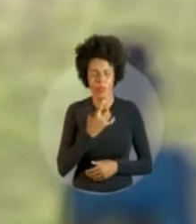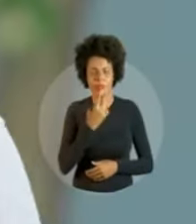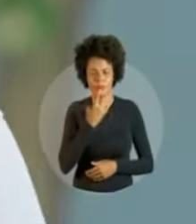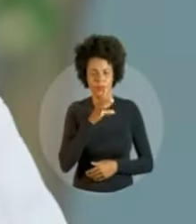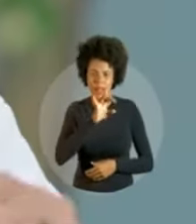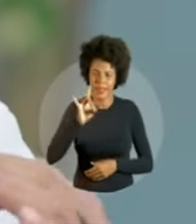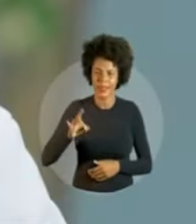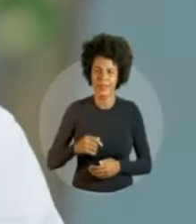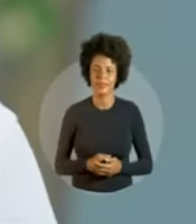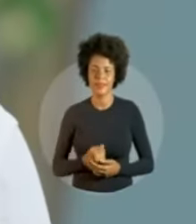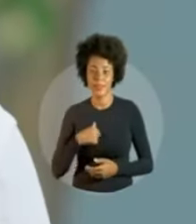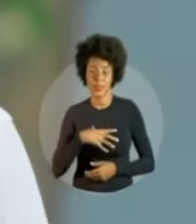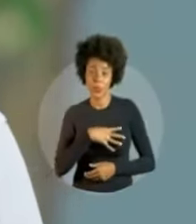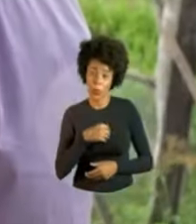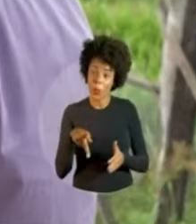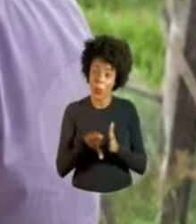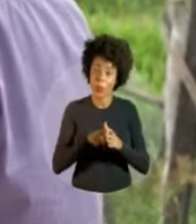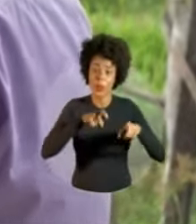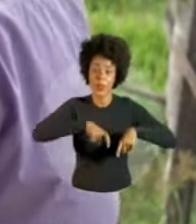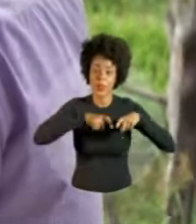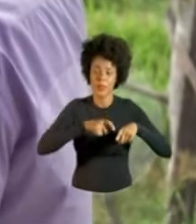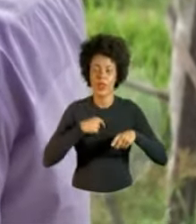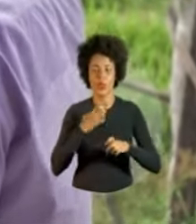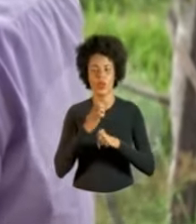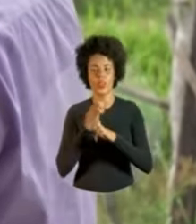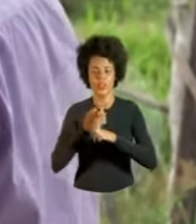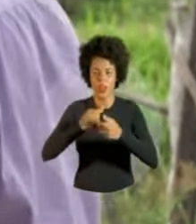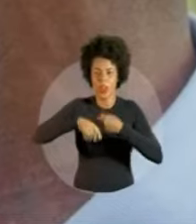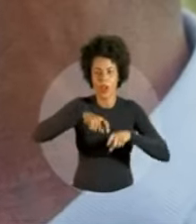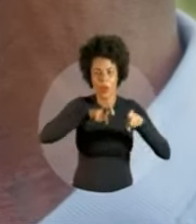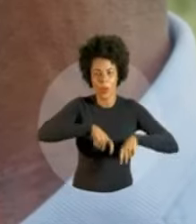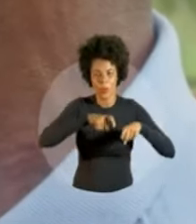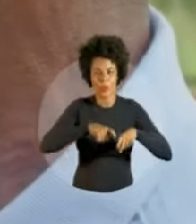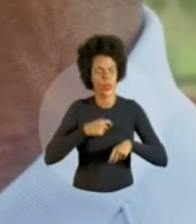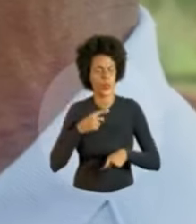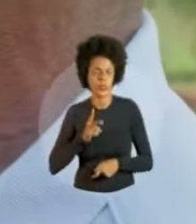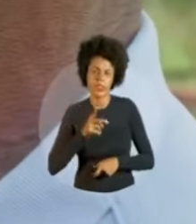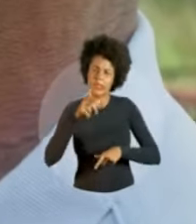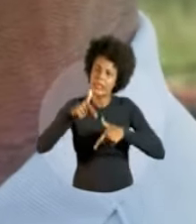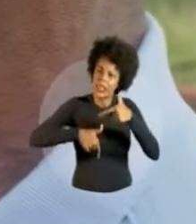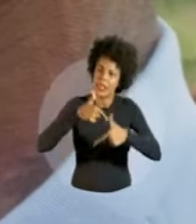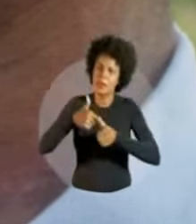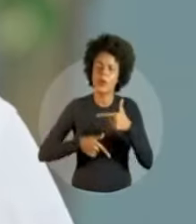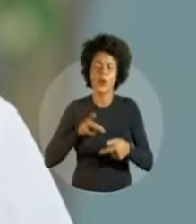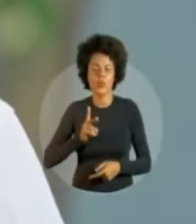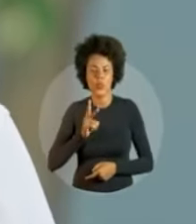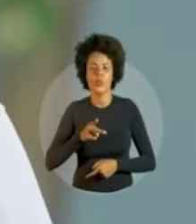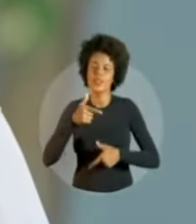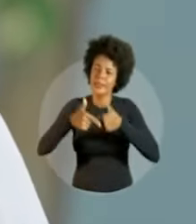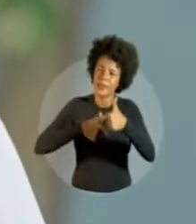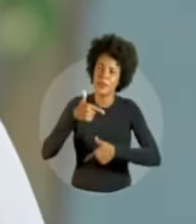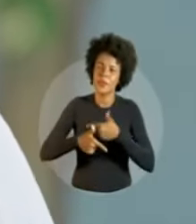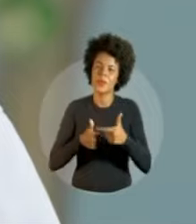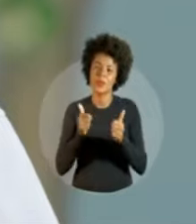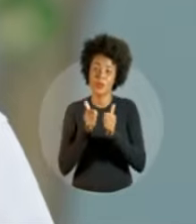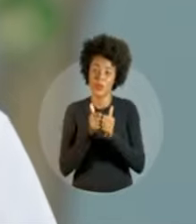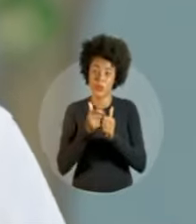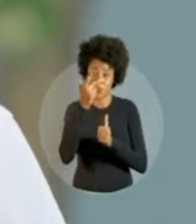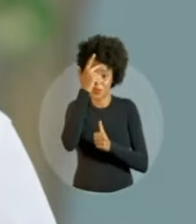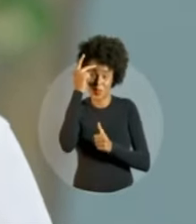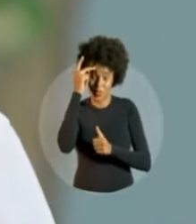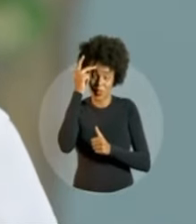perto. Sou filho do campo, sou engenheiro agrônomo. Sempre trabalhei e vou continuar trabalhando ao lado de